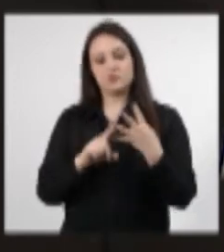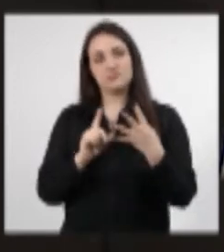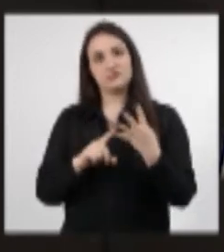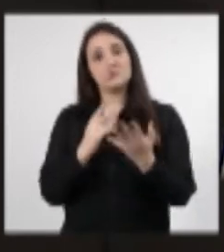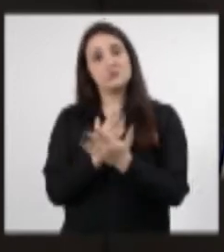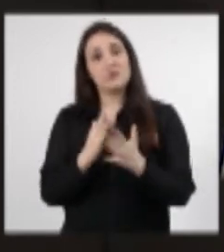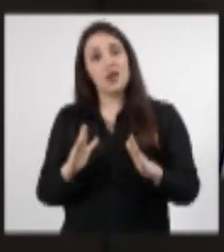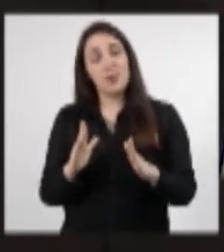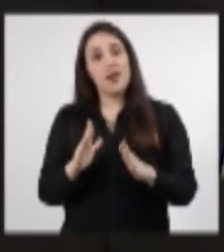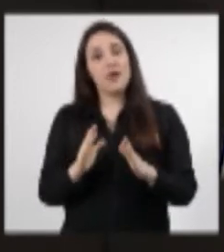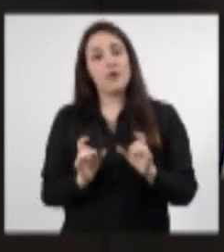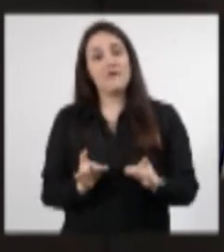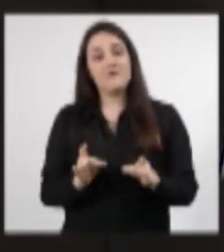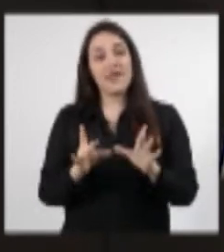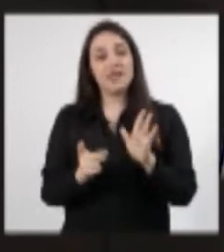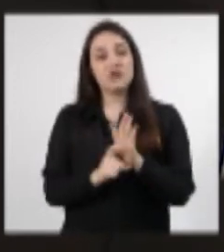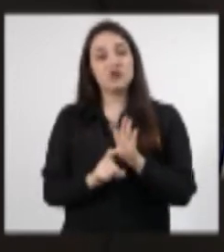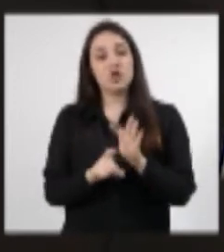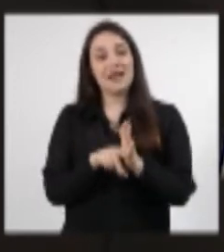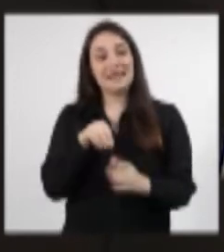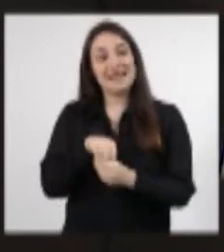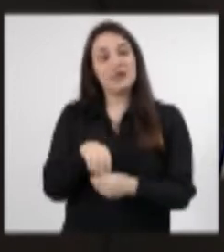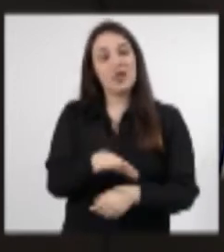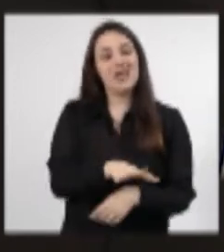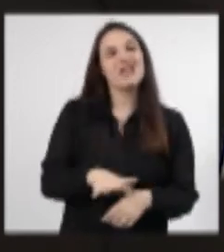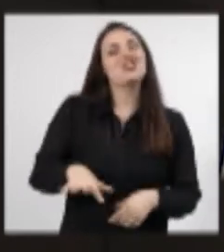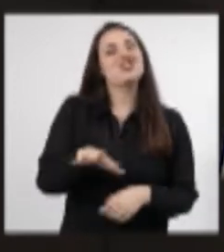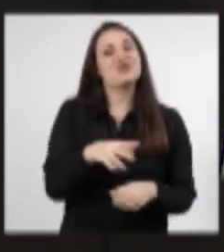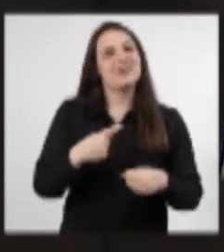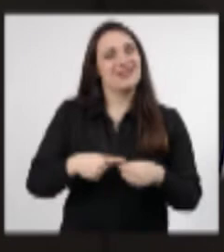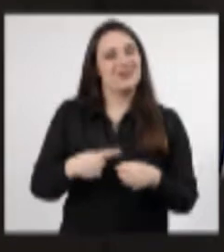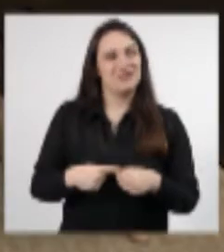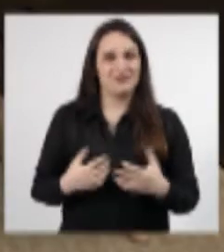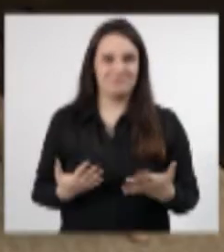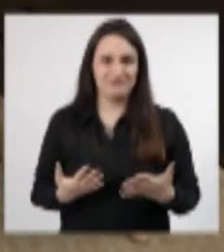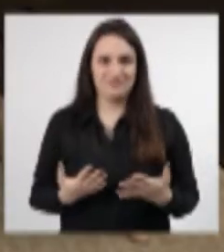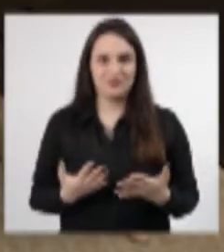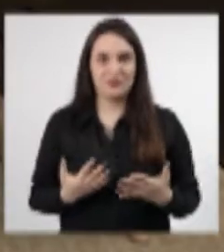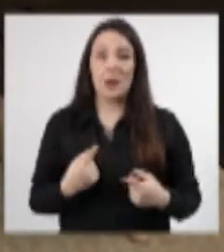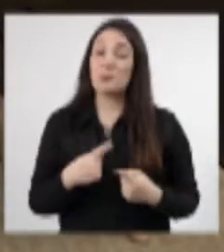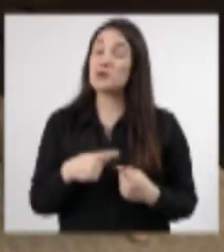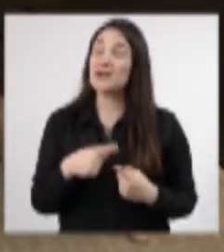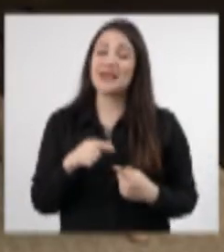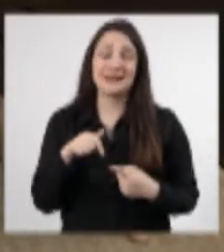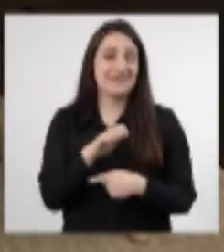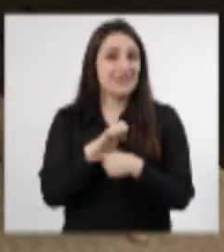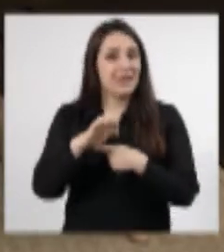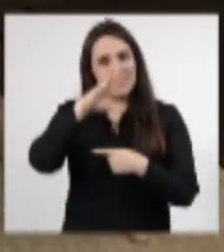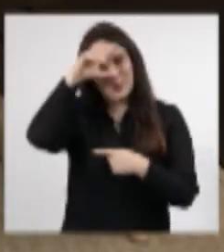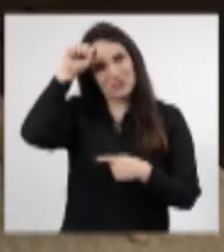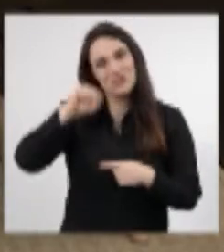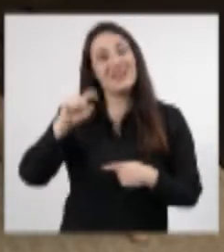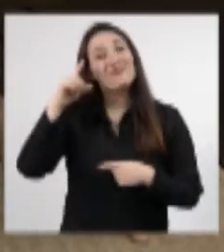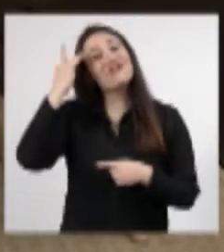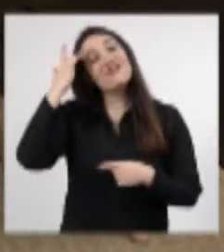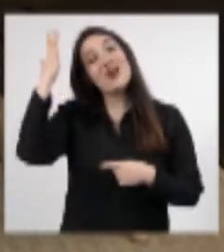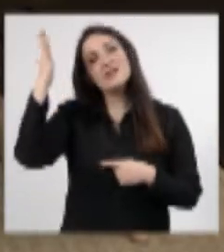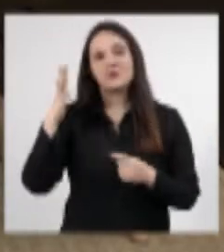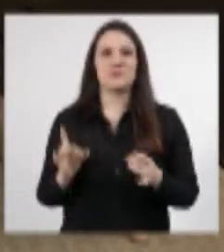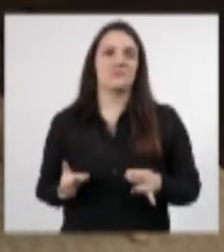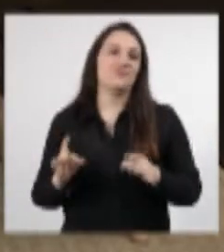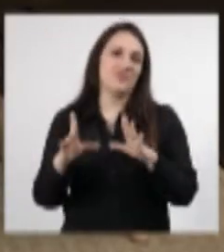poderia dizer o combate ao tráfico doméstico de drogas. Por que isso? Em que pese estarmos numa